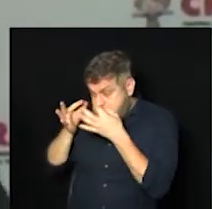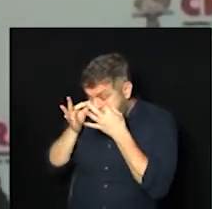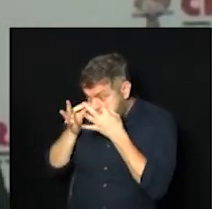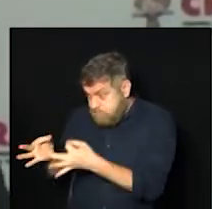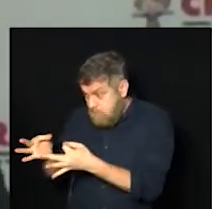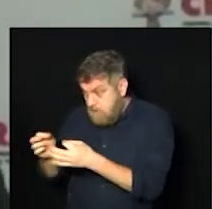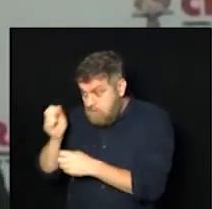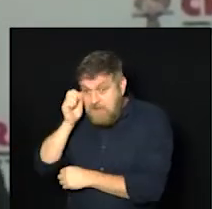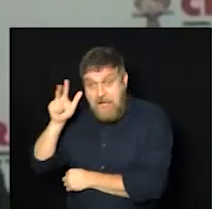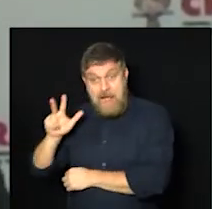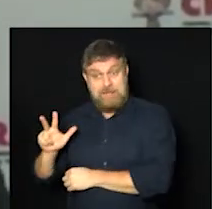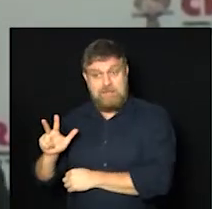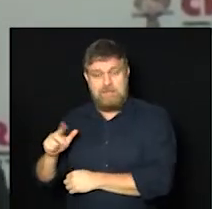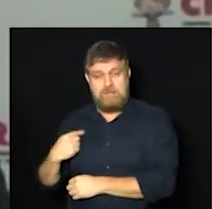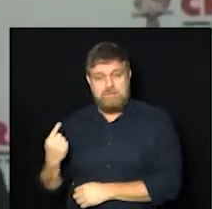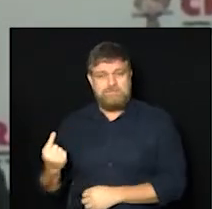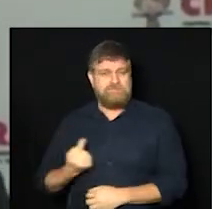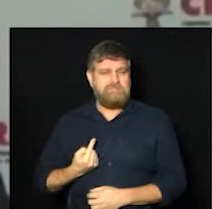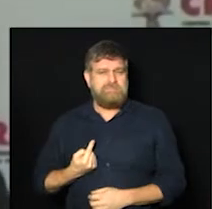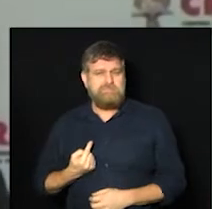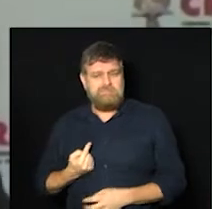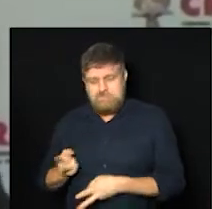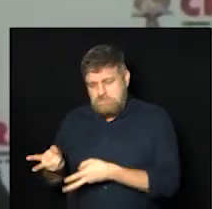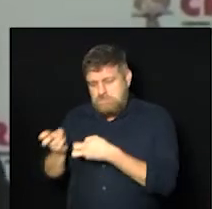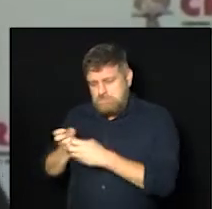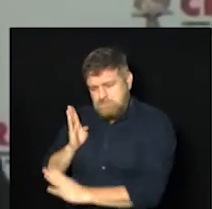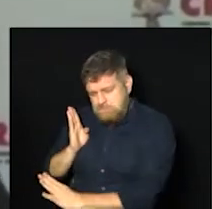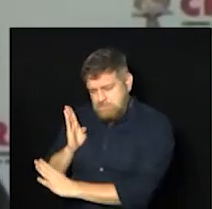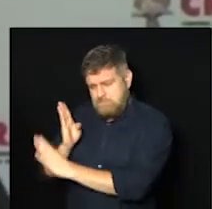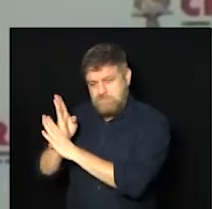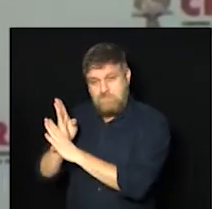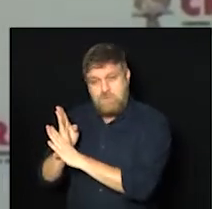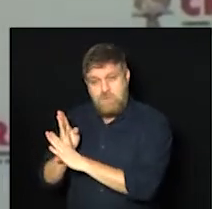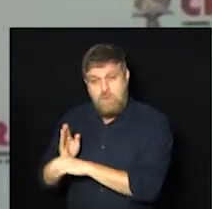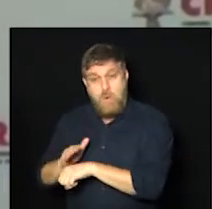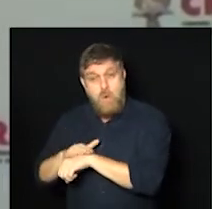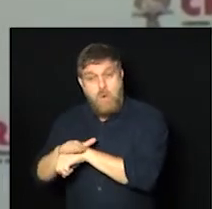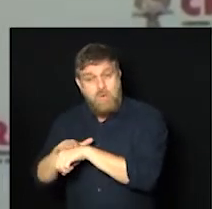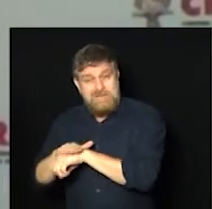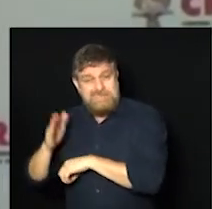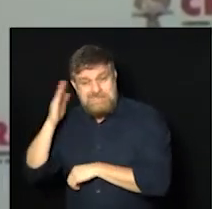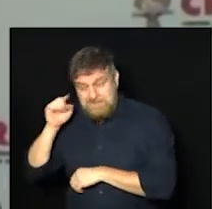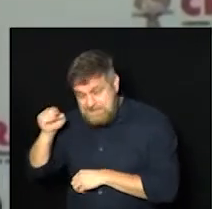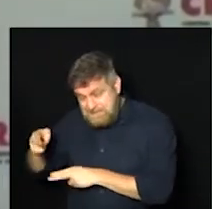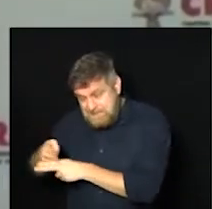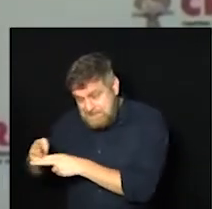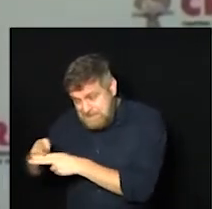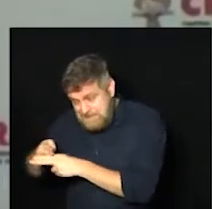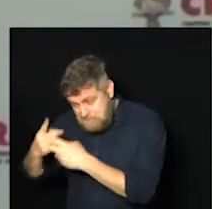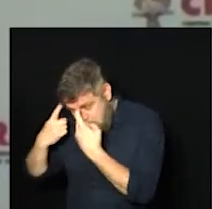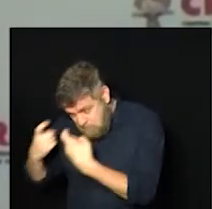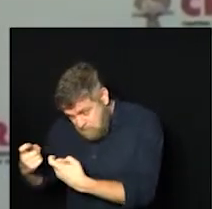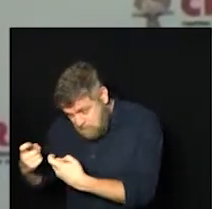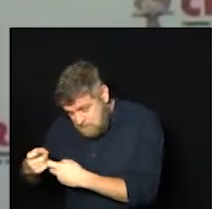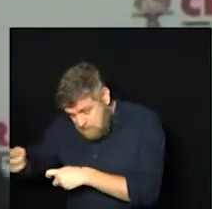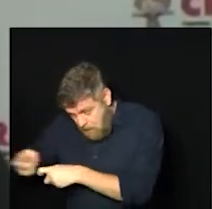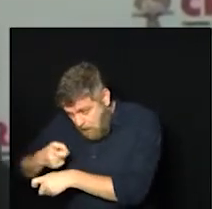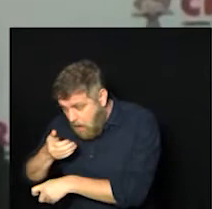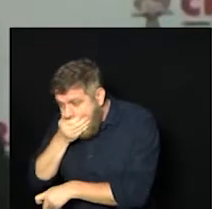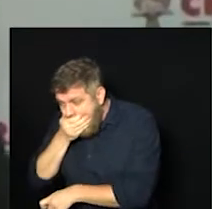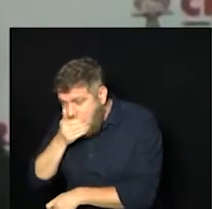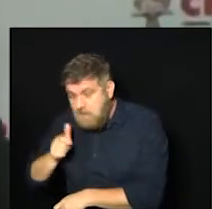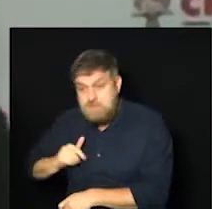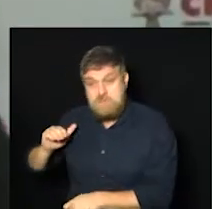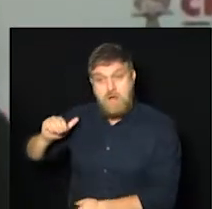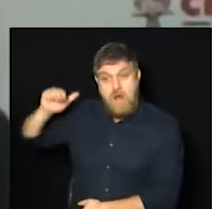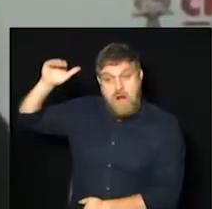só consegue descobrir ou até dialogar se isso é uma possível violência sexual, se esse adulto ele está